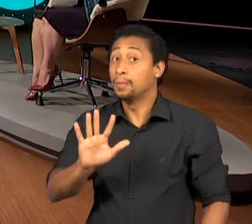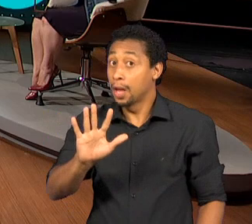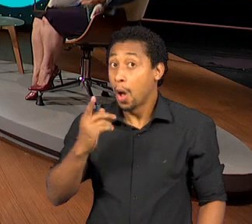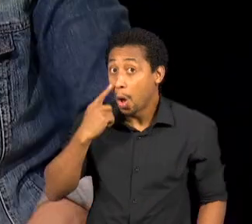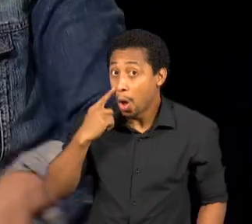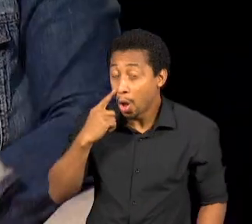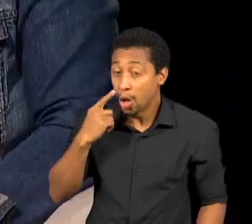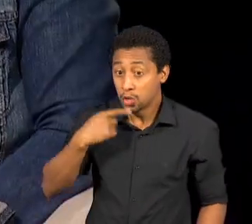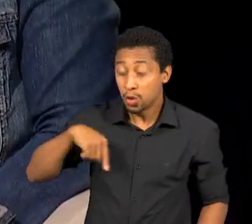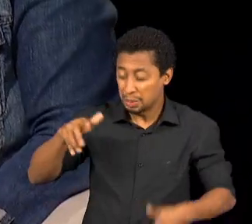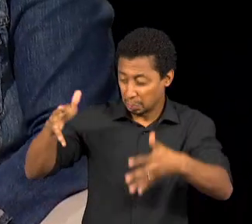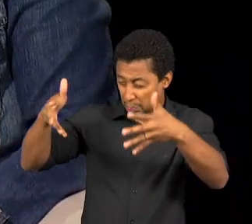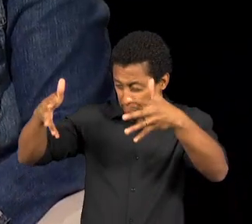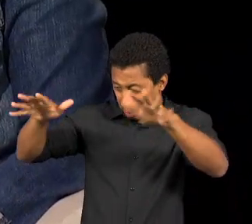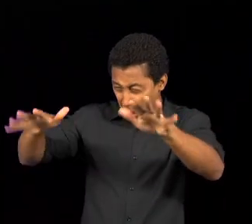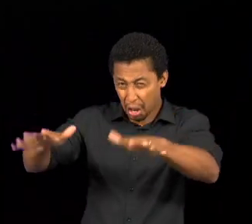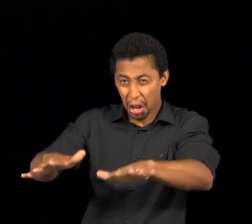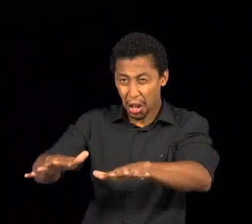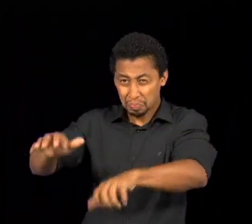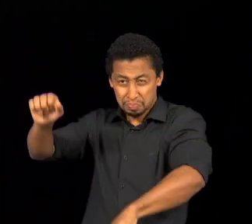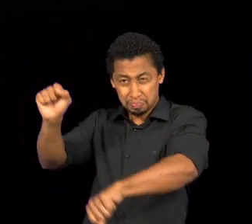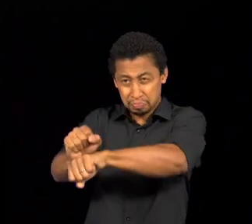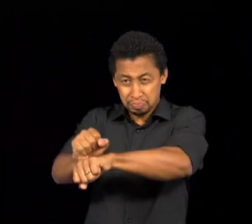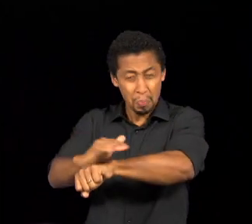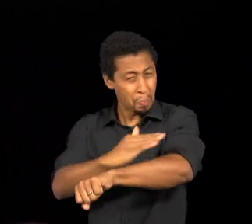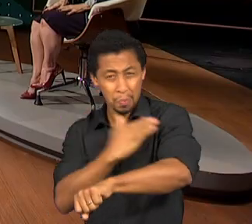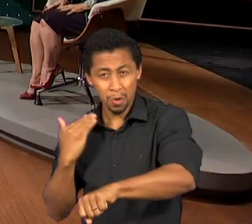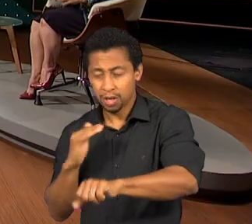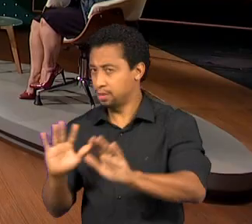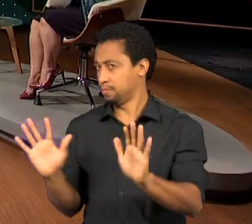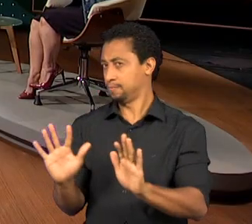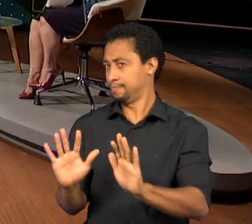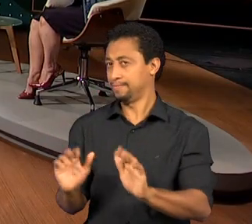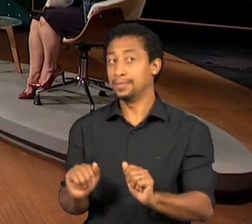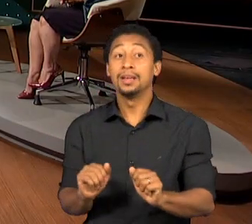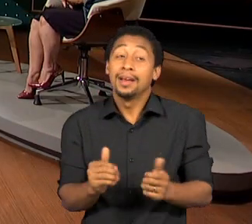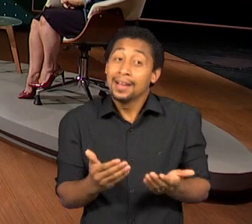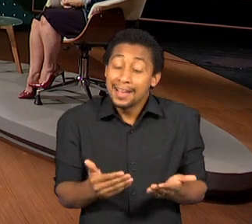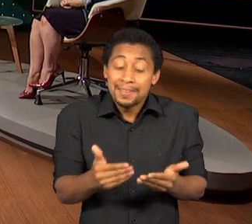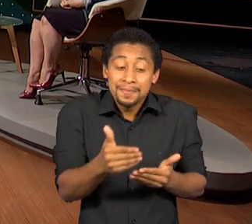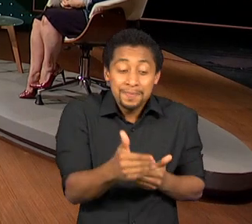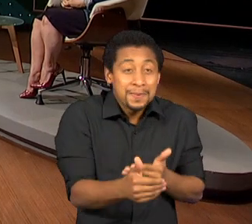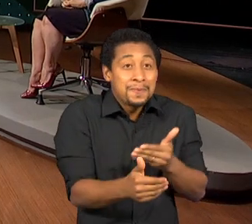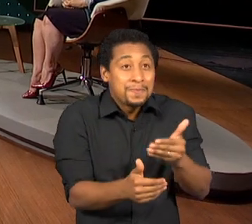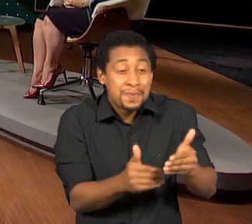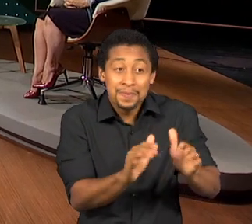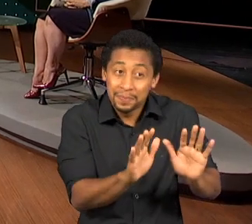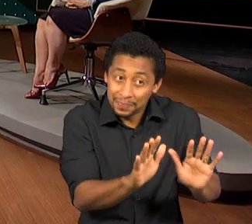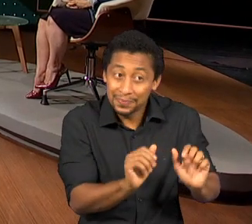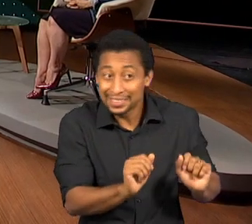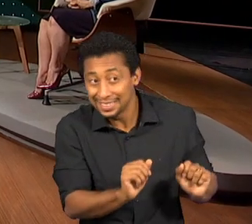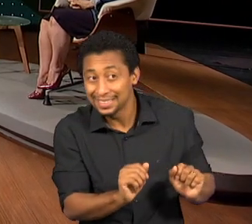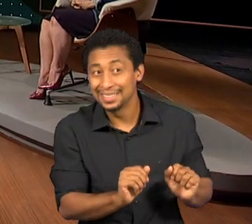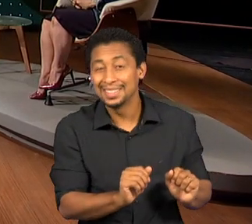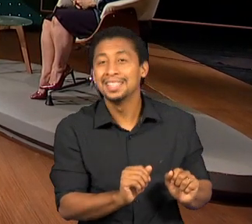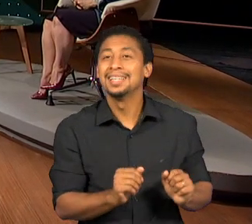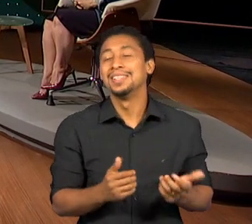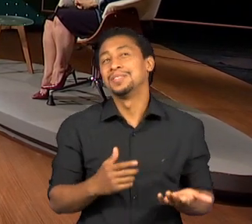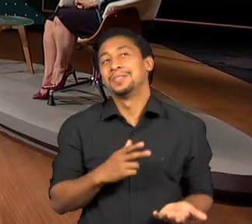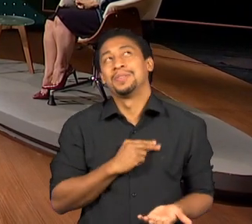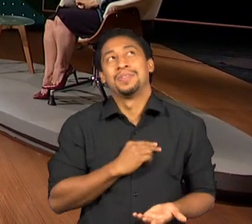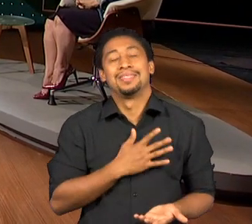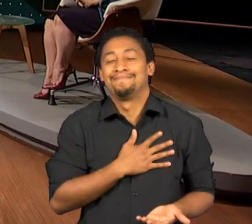morrer. Não. Não. Agora eu vi ali o Taumaturgo, jovem, né, garotão ainda, contracenando com você.